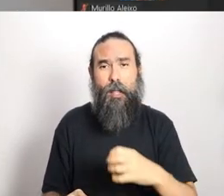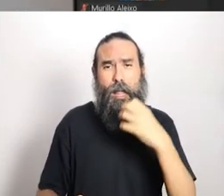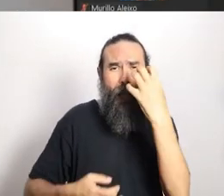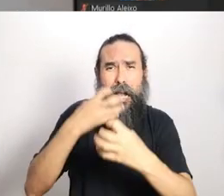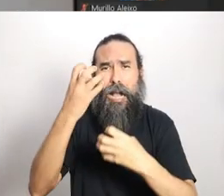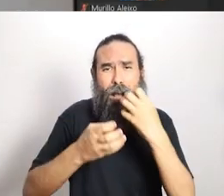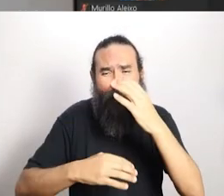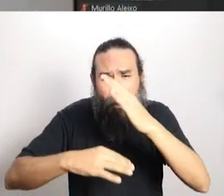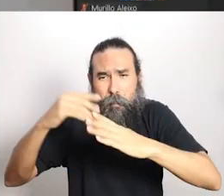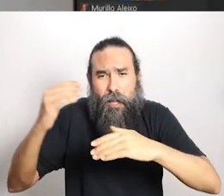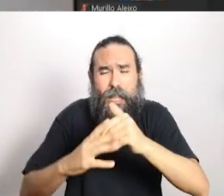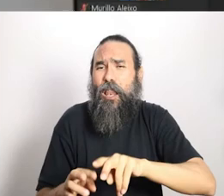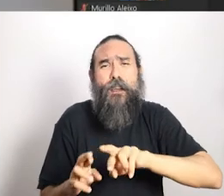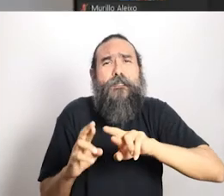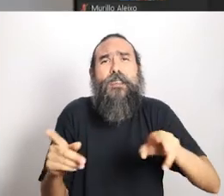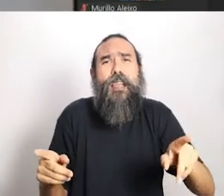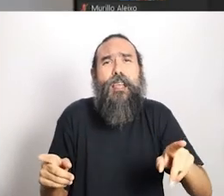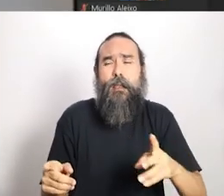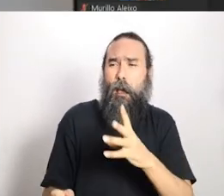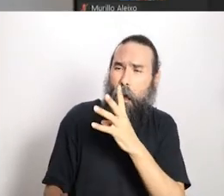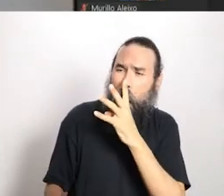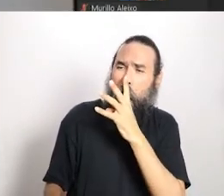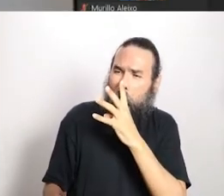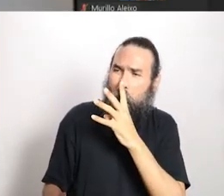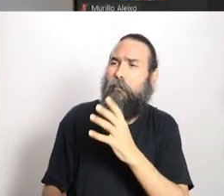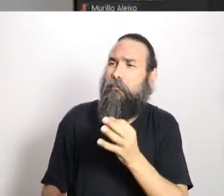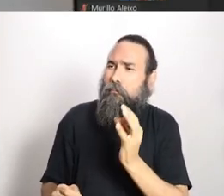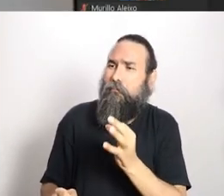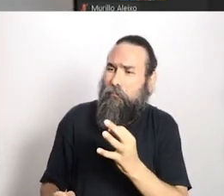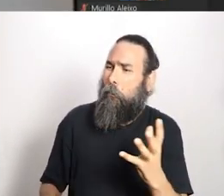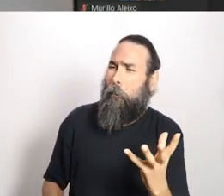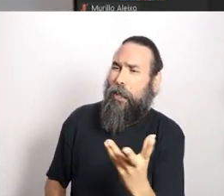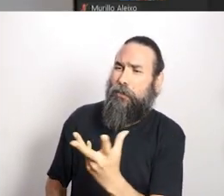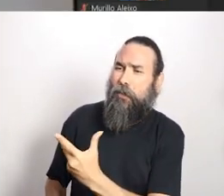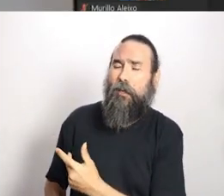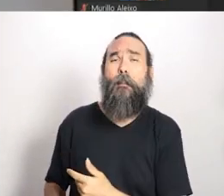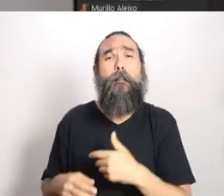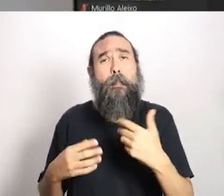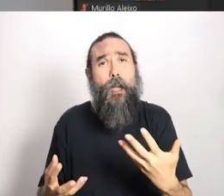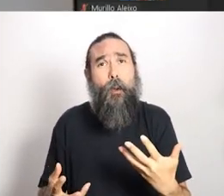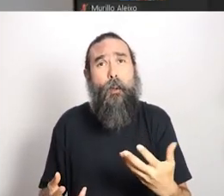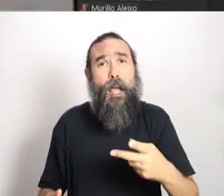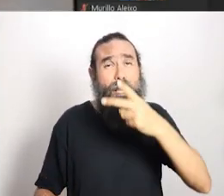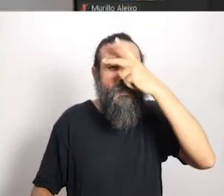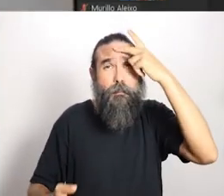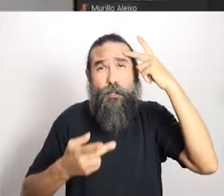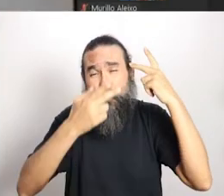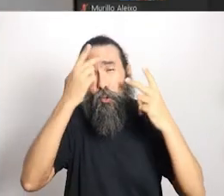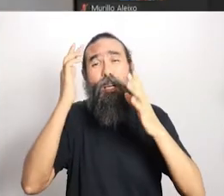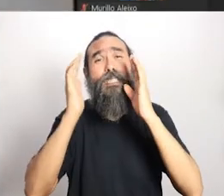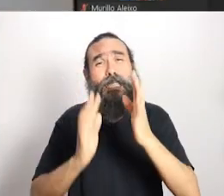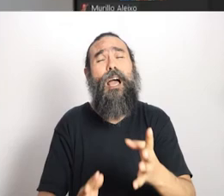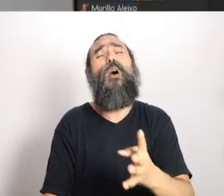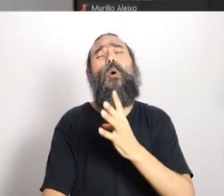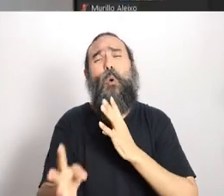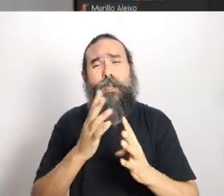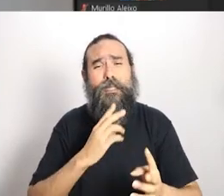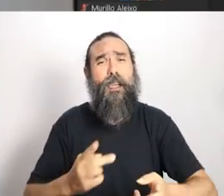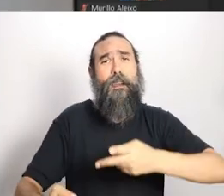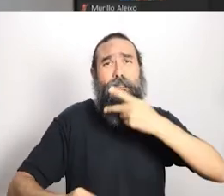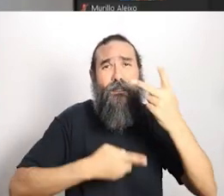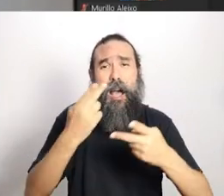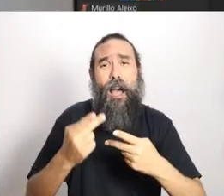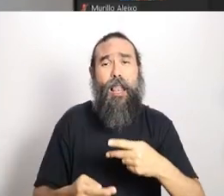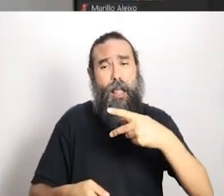diferente, ele canta umas coisas, ele tem um jeito de fazer diferente. Então, esse comentário ele já existia. Então,